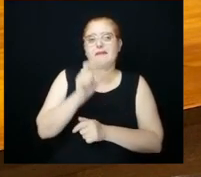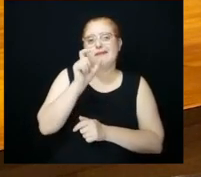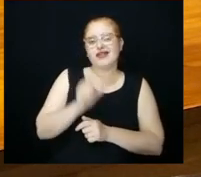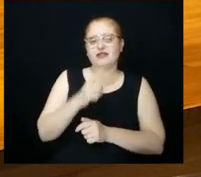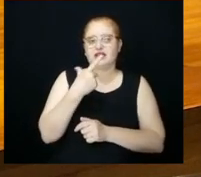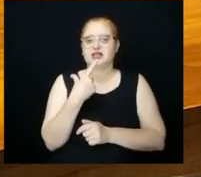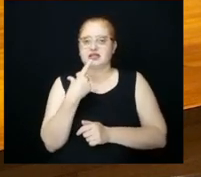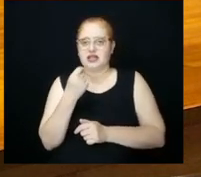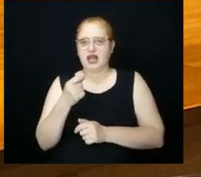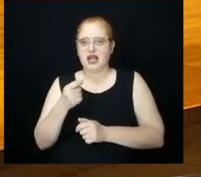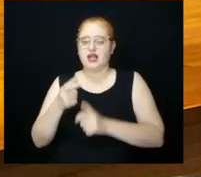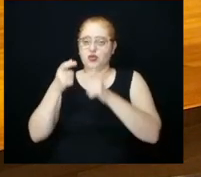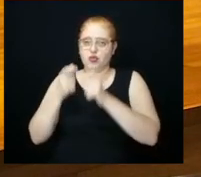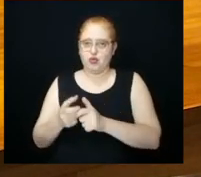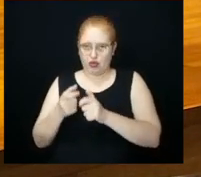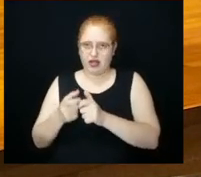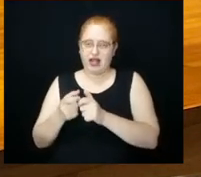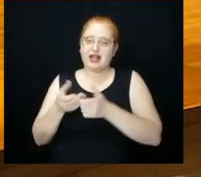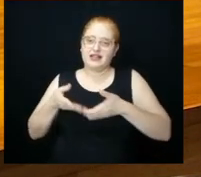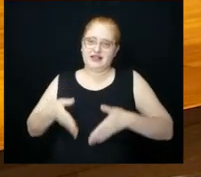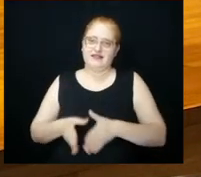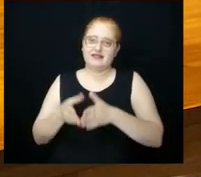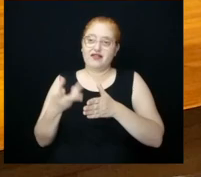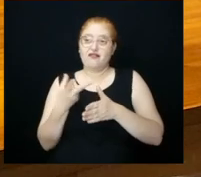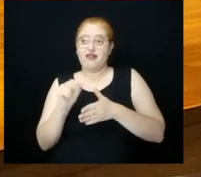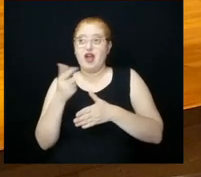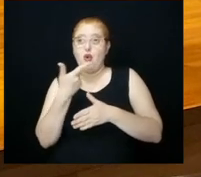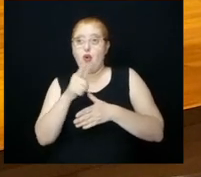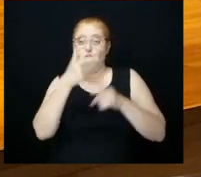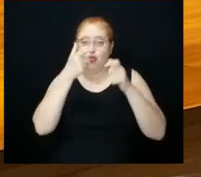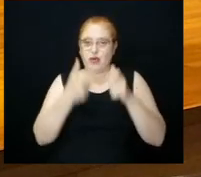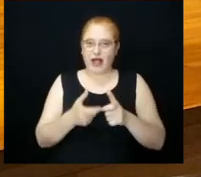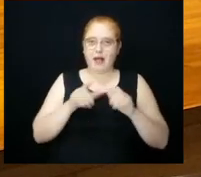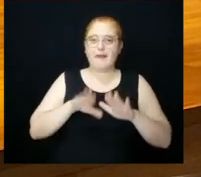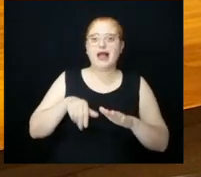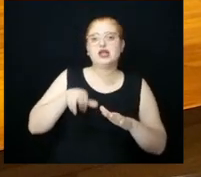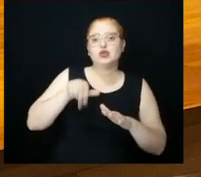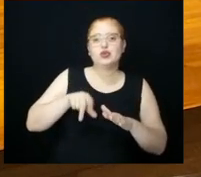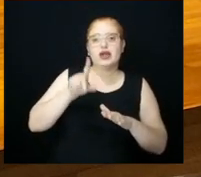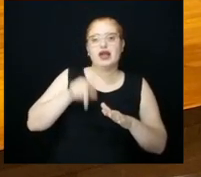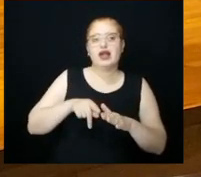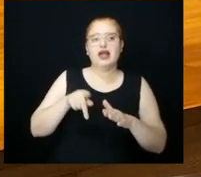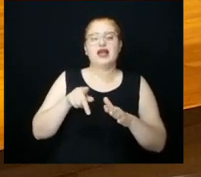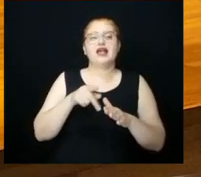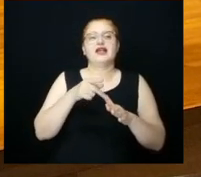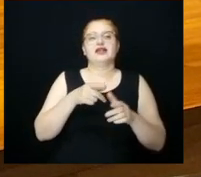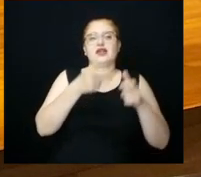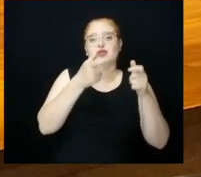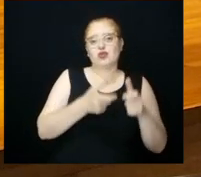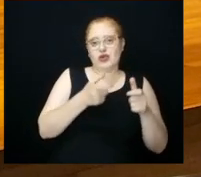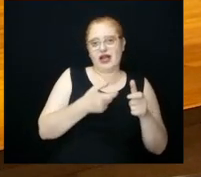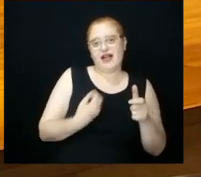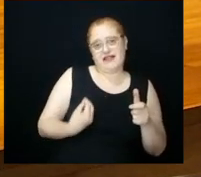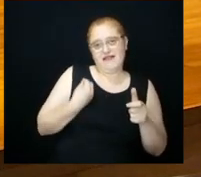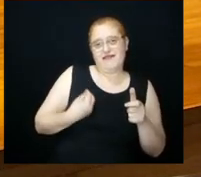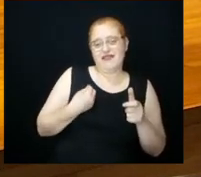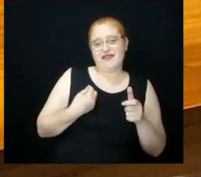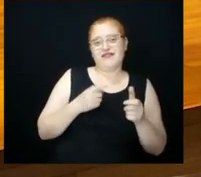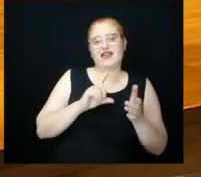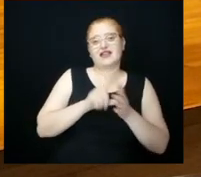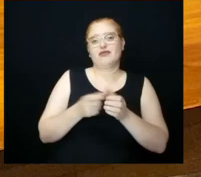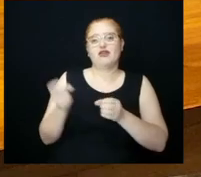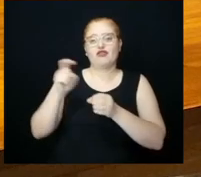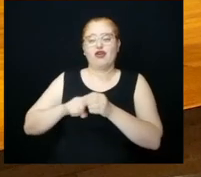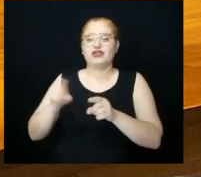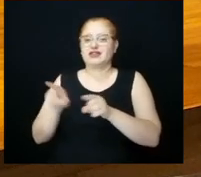que sai do seu lugar de origem e vai para o outro lugar, mas ele nunca vai ser daquele lugar que ele foi, mas quando ele volta ele já não é